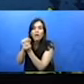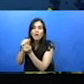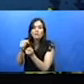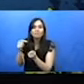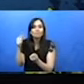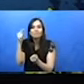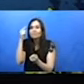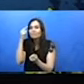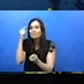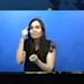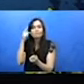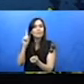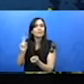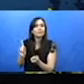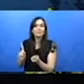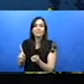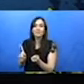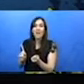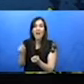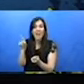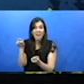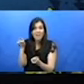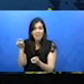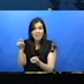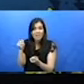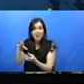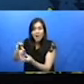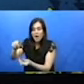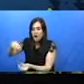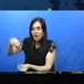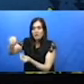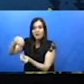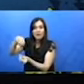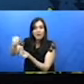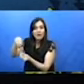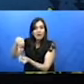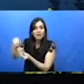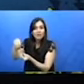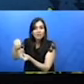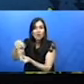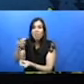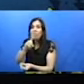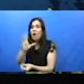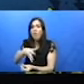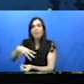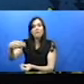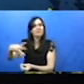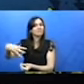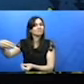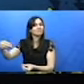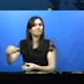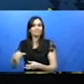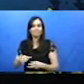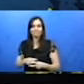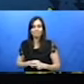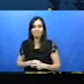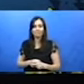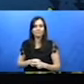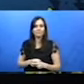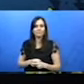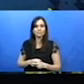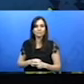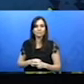sequer imaginar que aquilo que comia não era bicho do mar, era sacola